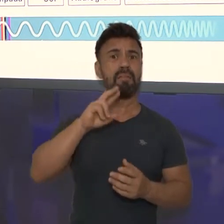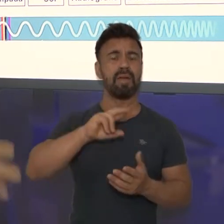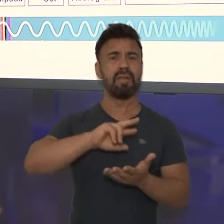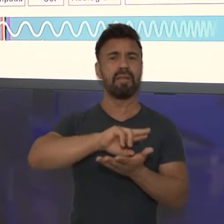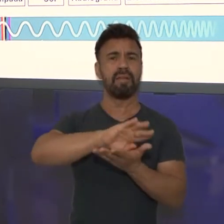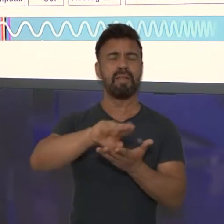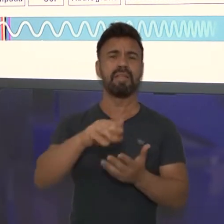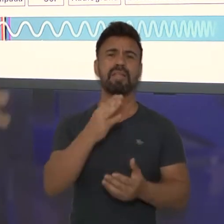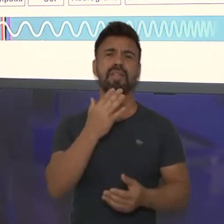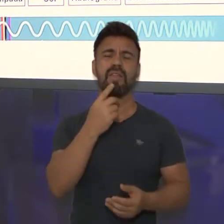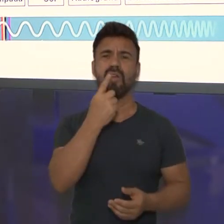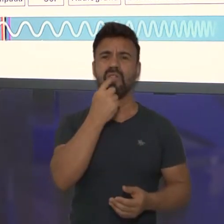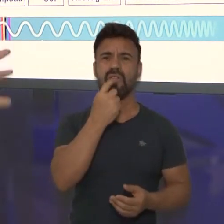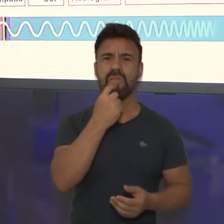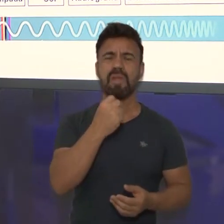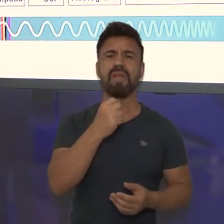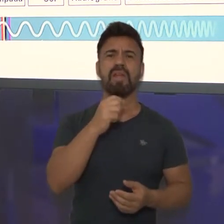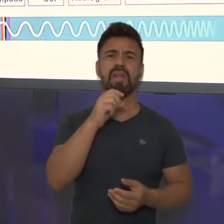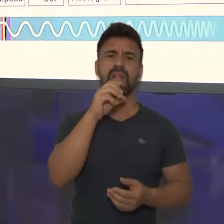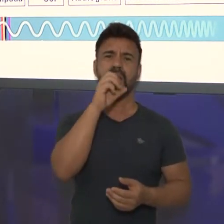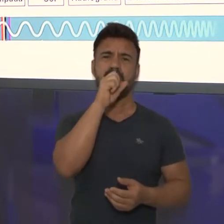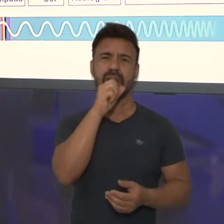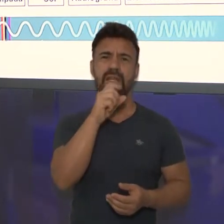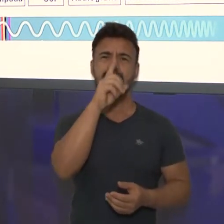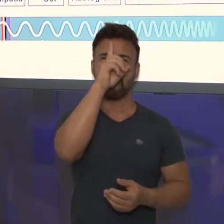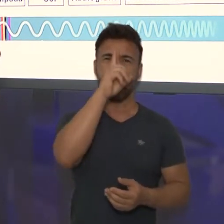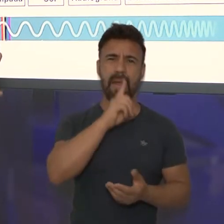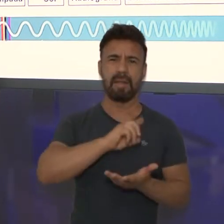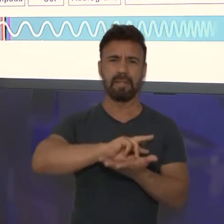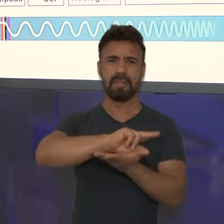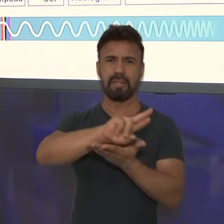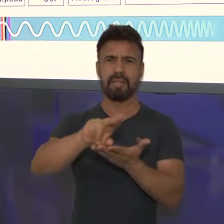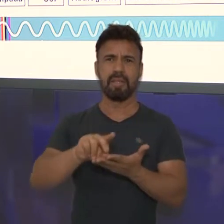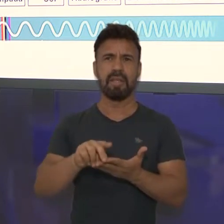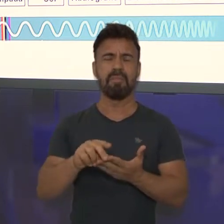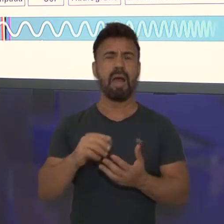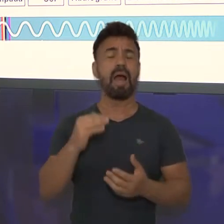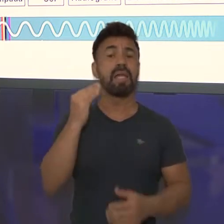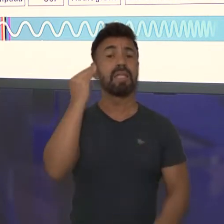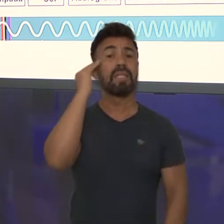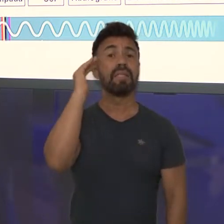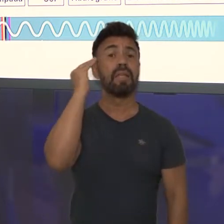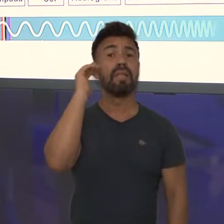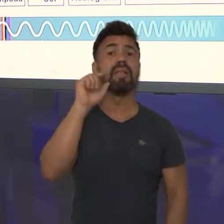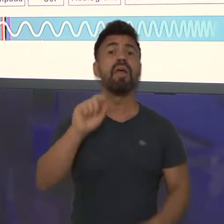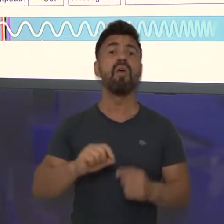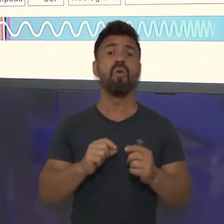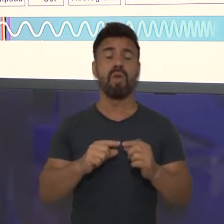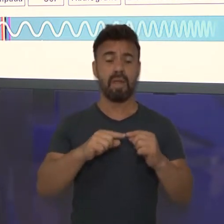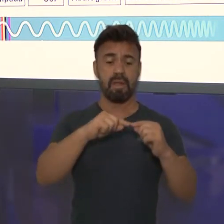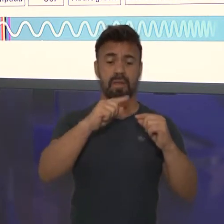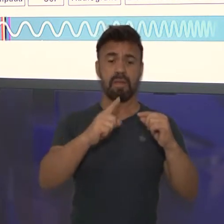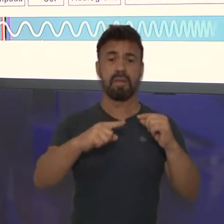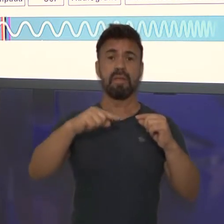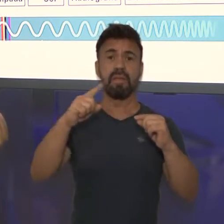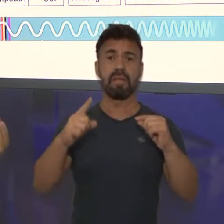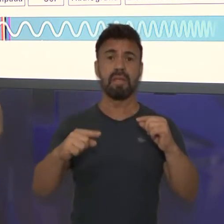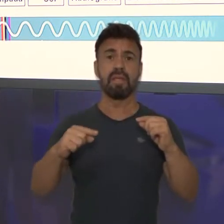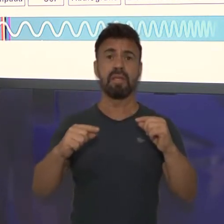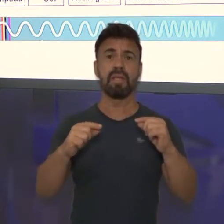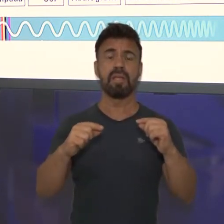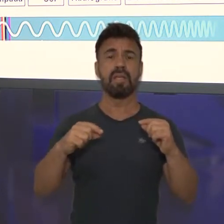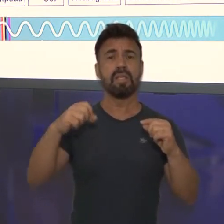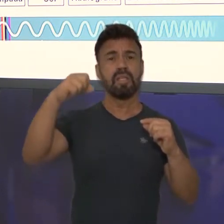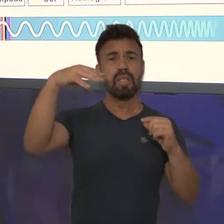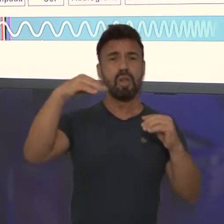tonalidades de vermelho, de laranja, de amarelo e por aí vai. Mas isso aqui serve para a gente entender que as ondas de luz de baixa